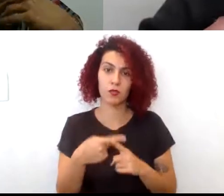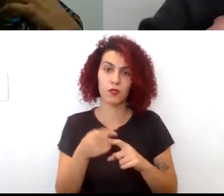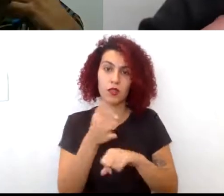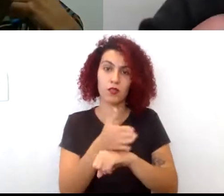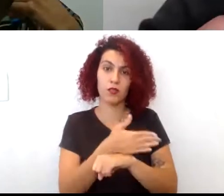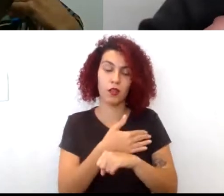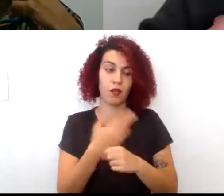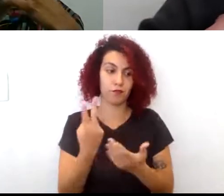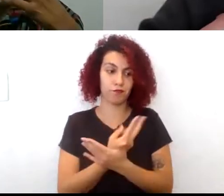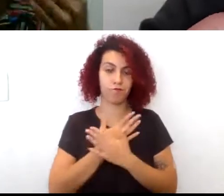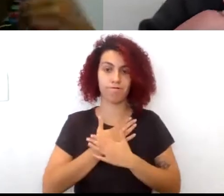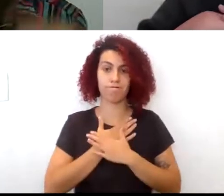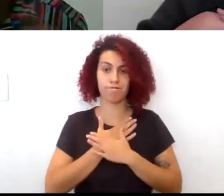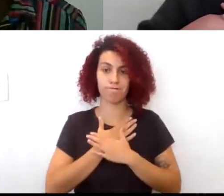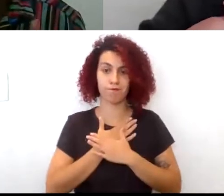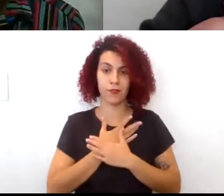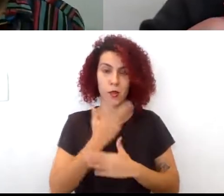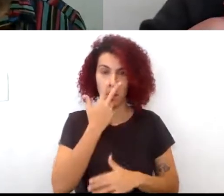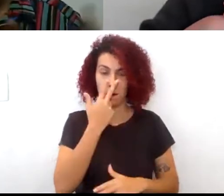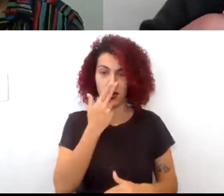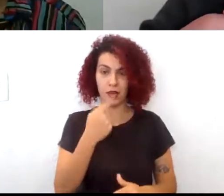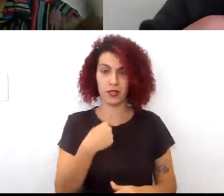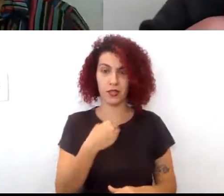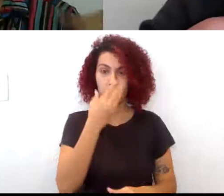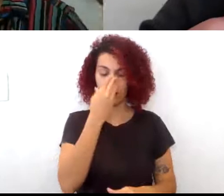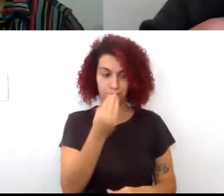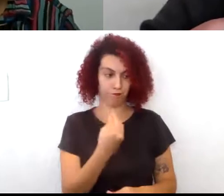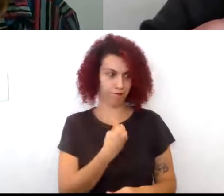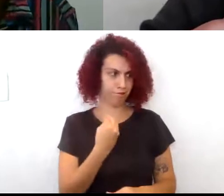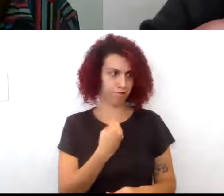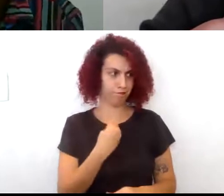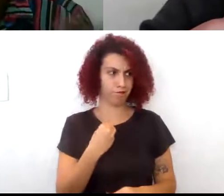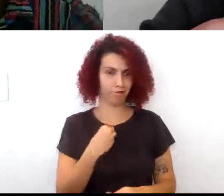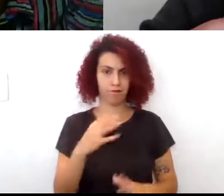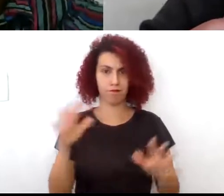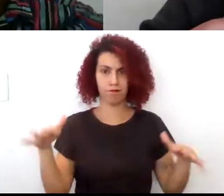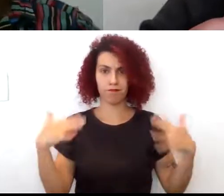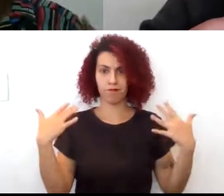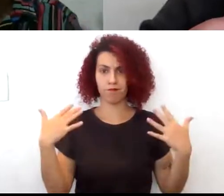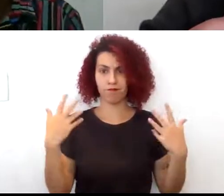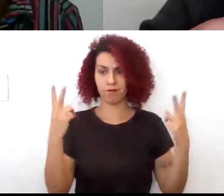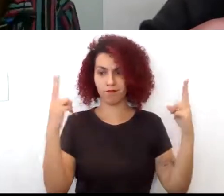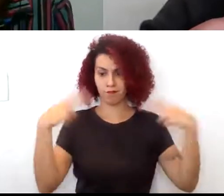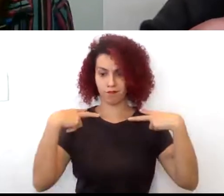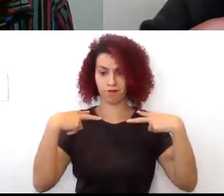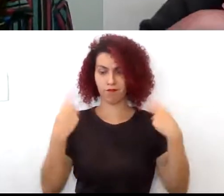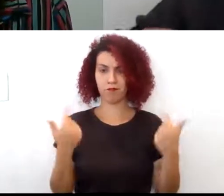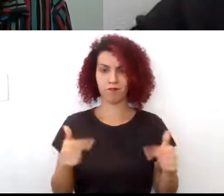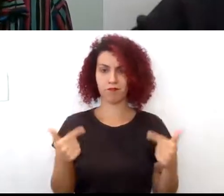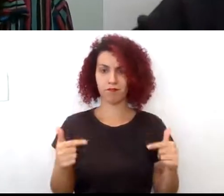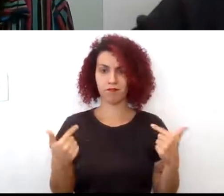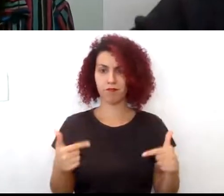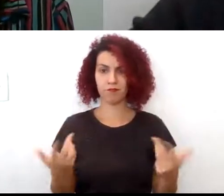inteiro invisibilizada eu me vejo em deslizar sabe a alma penada Total paz em determinados espaços